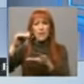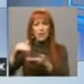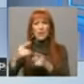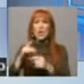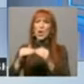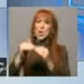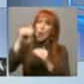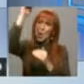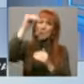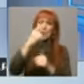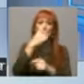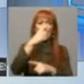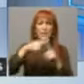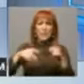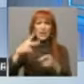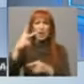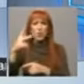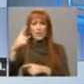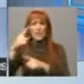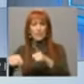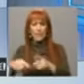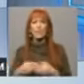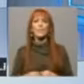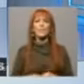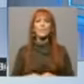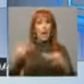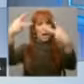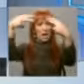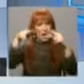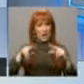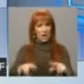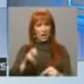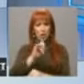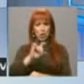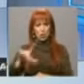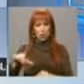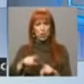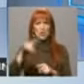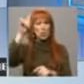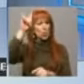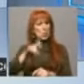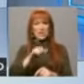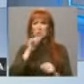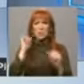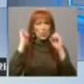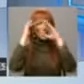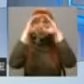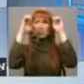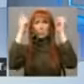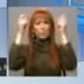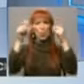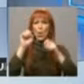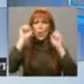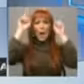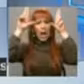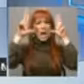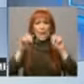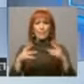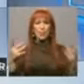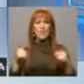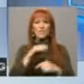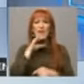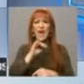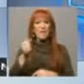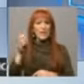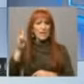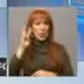a norte 1,5 m a 2,5 m. Para a região sul, um dia de céu pouco nublado ou limpo, Évora